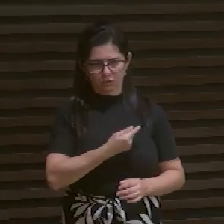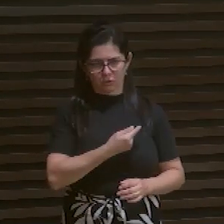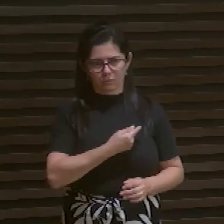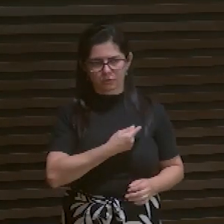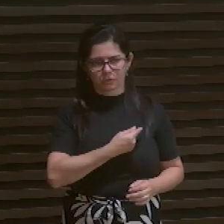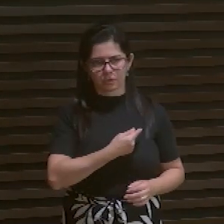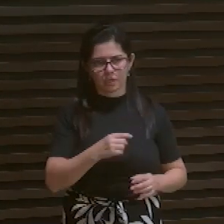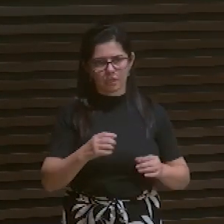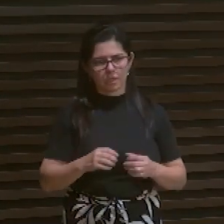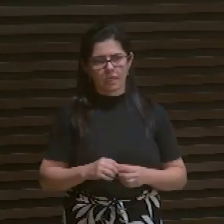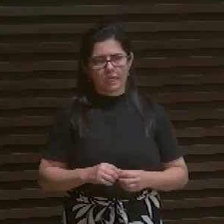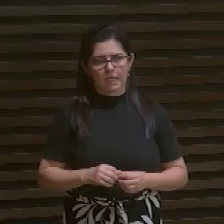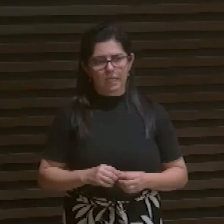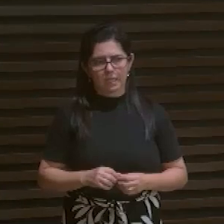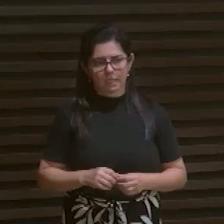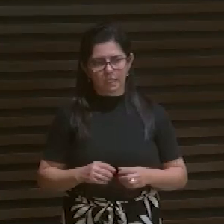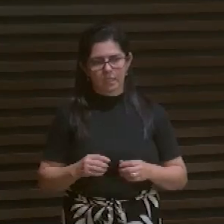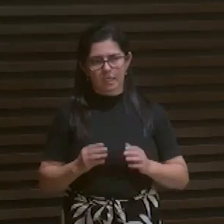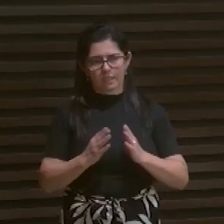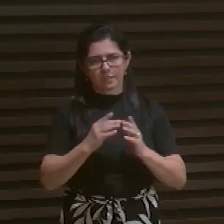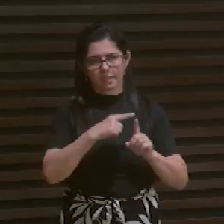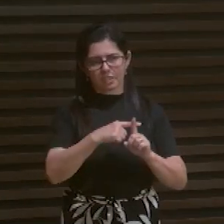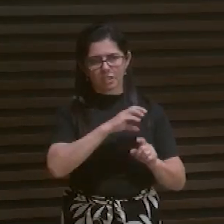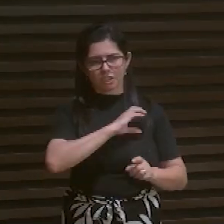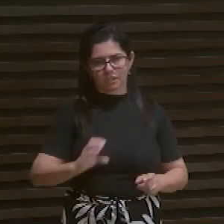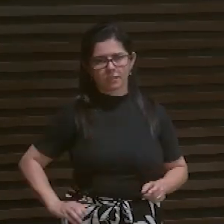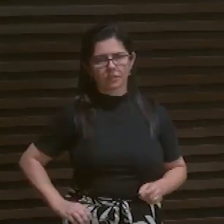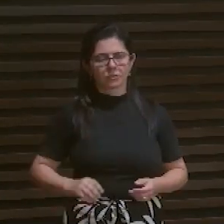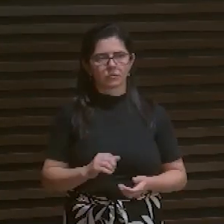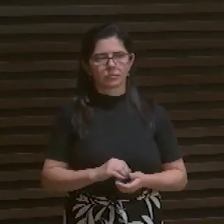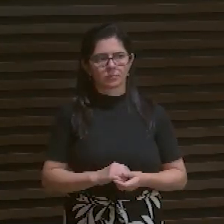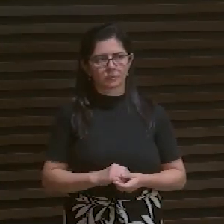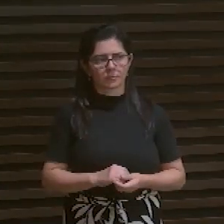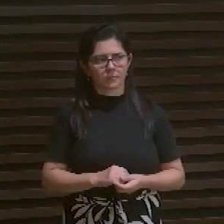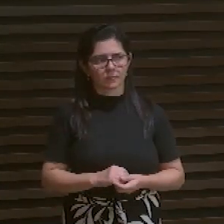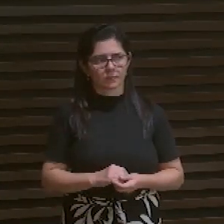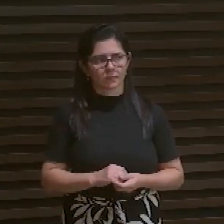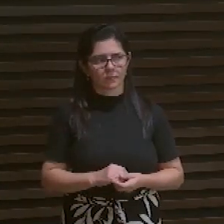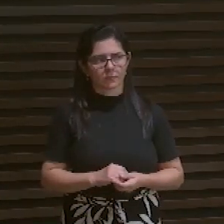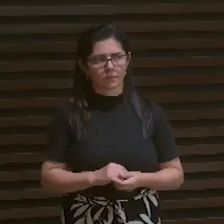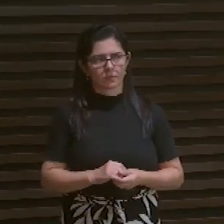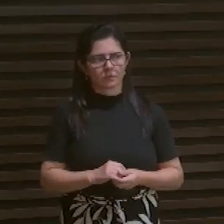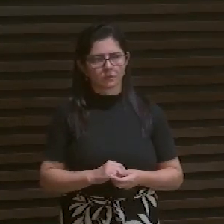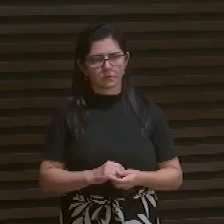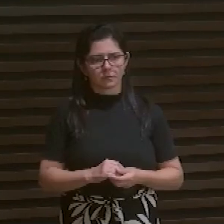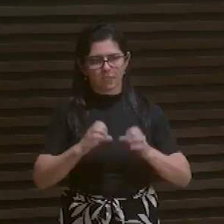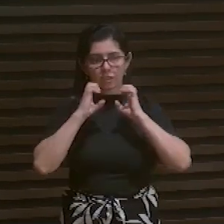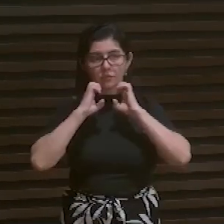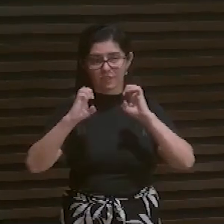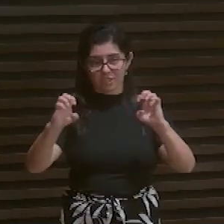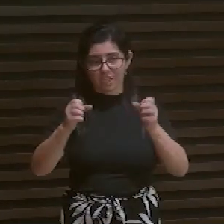de Deus para a salvação dos que creem e que homens são apenas ferramentas e colaboradores de Deus. Eu quero ler com